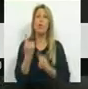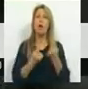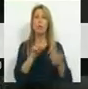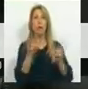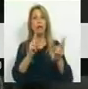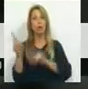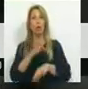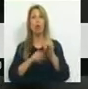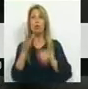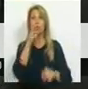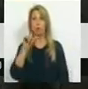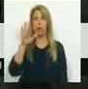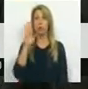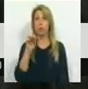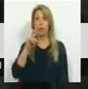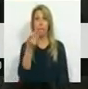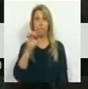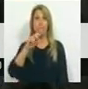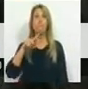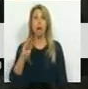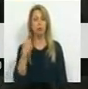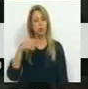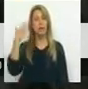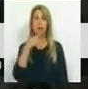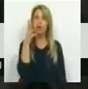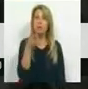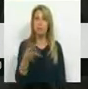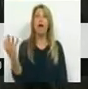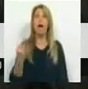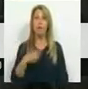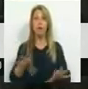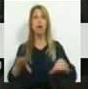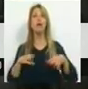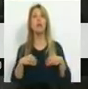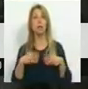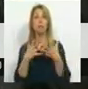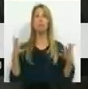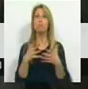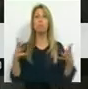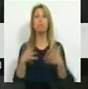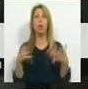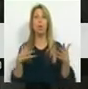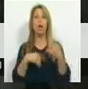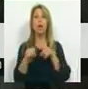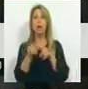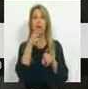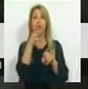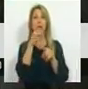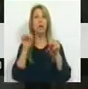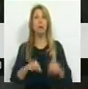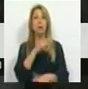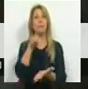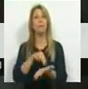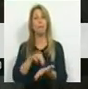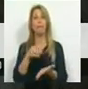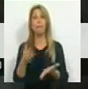que o Sr. Deputado Luís Marques Guedes na altura enunciou e que foram aceites pela maioria dos deputados aqui